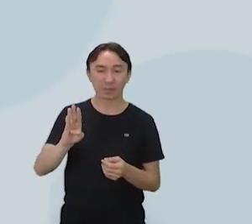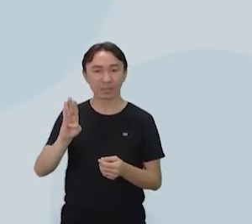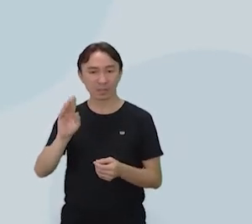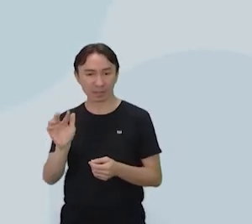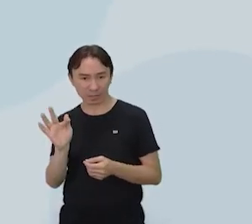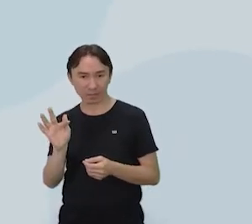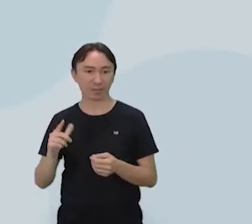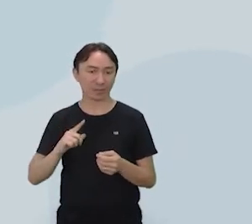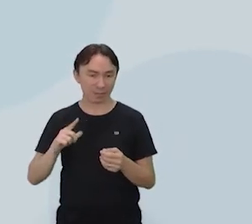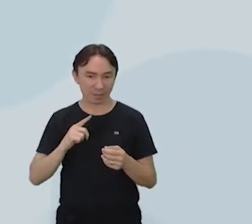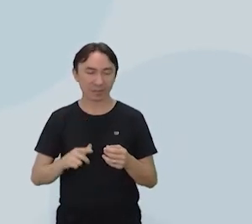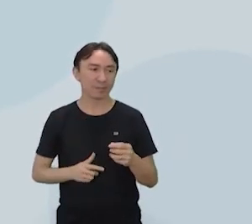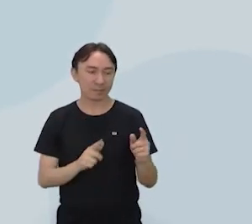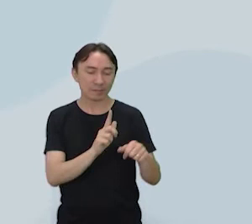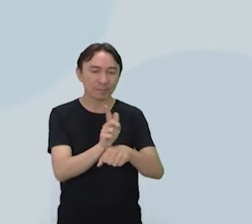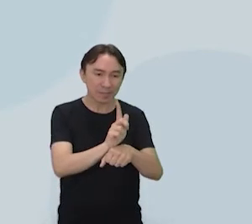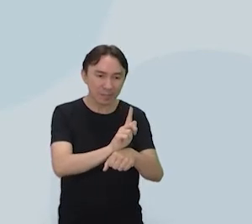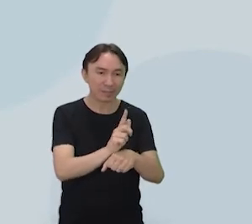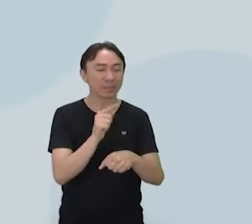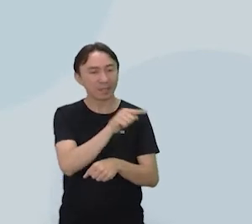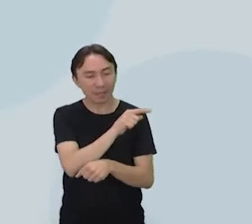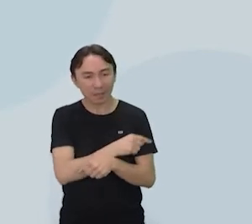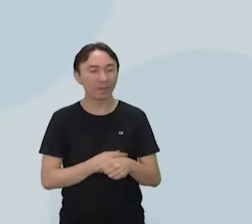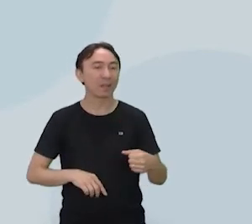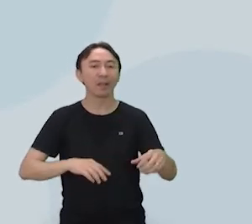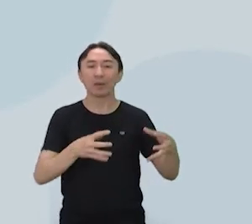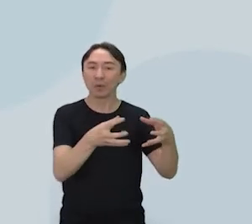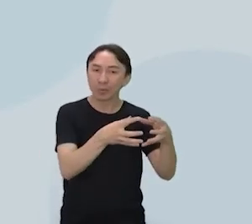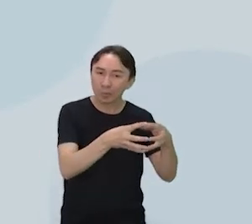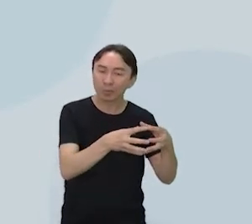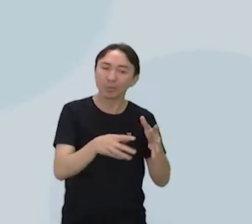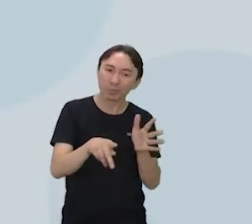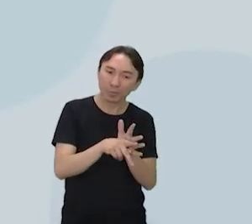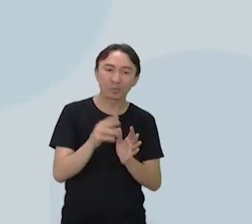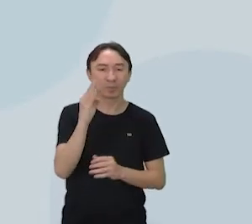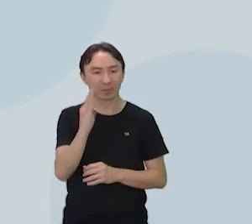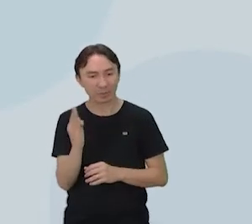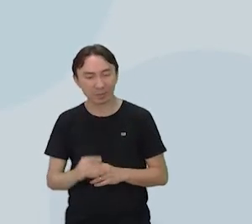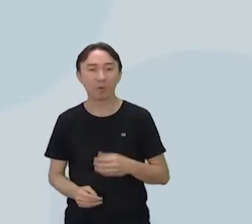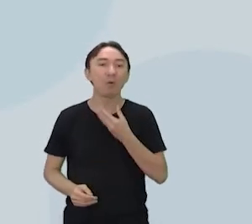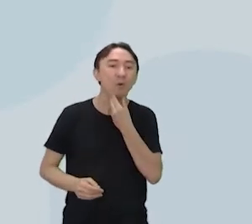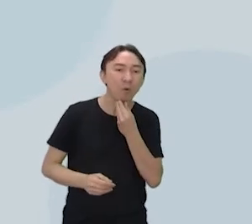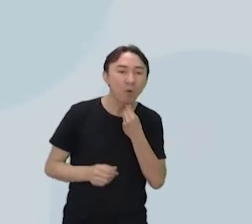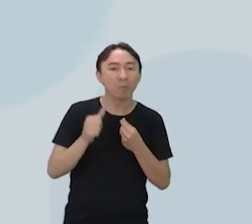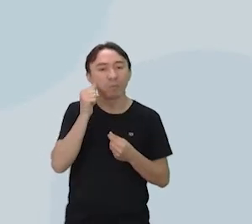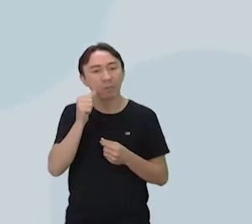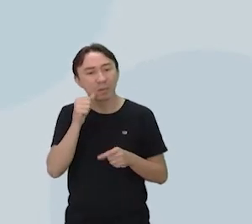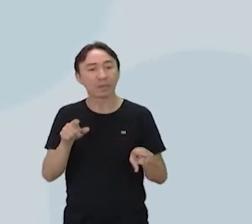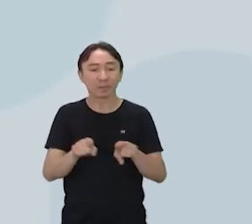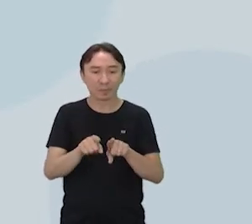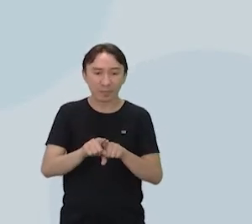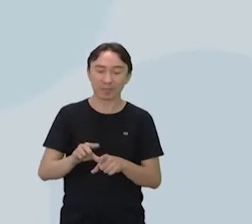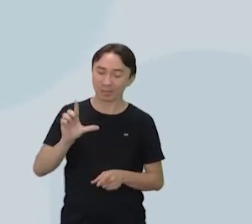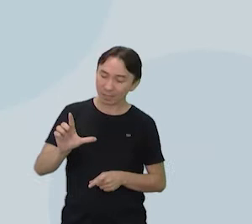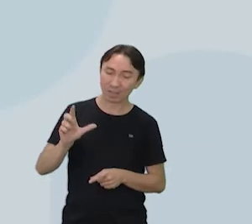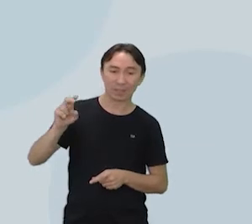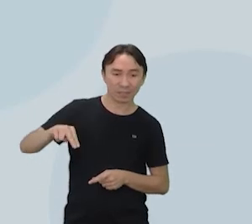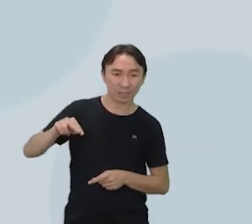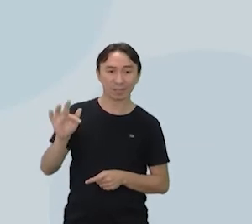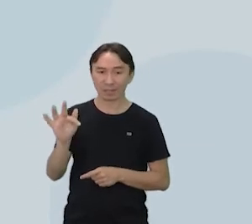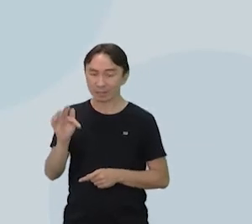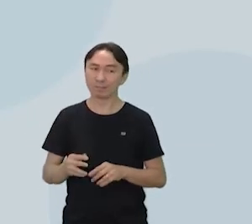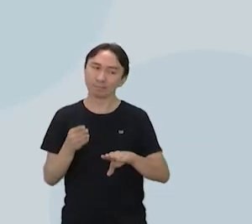das seleções masculina e feminina, além da Liga Nacional de Futsal, LNF. A decisão está